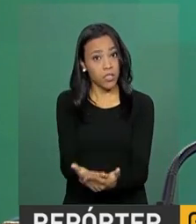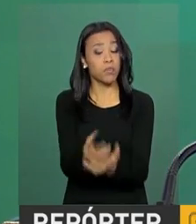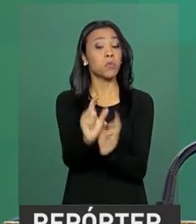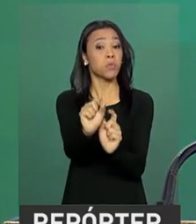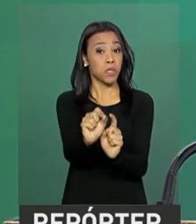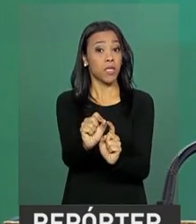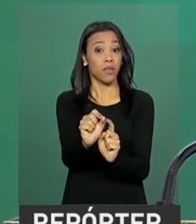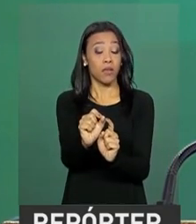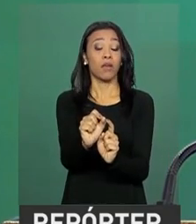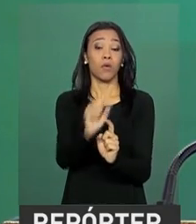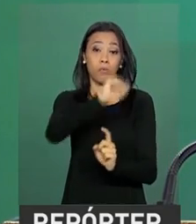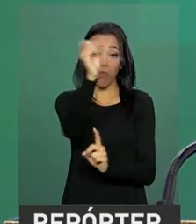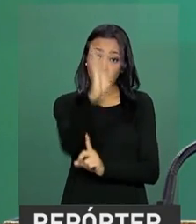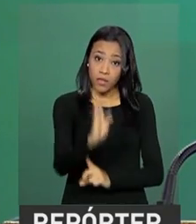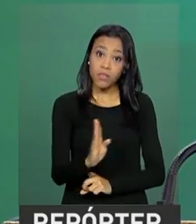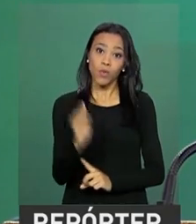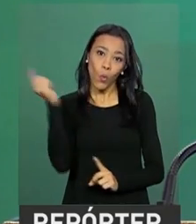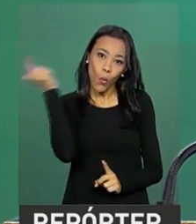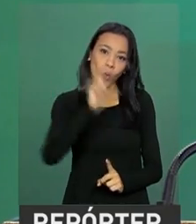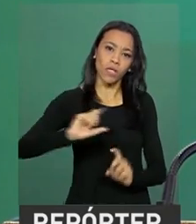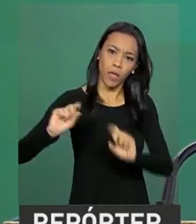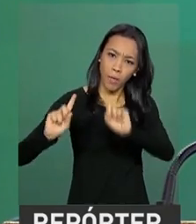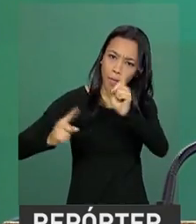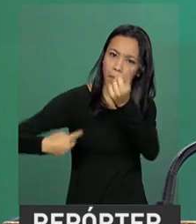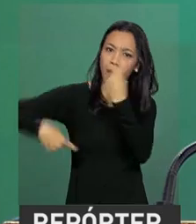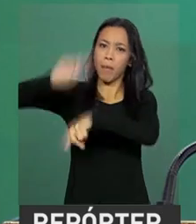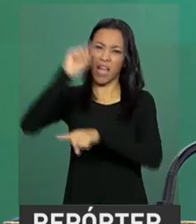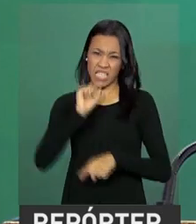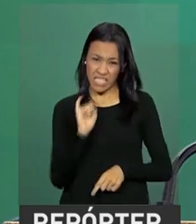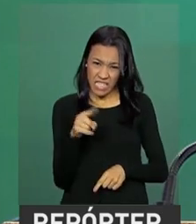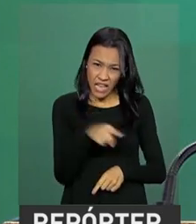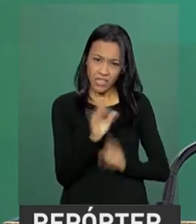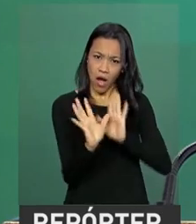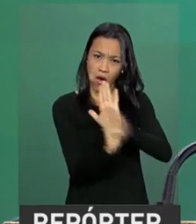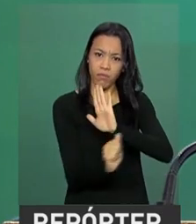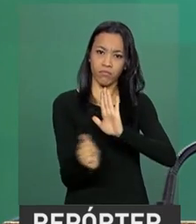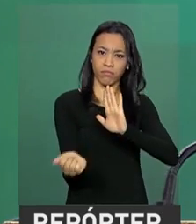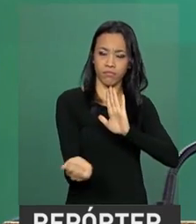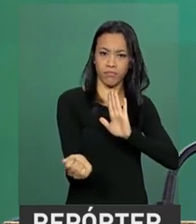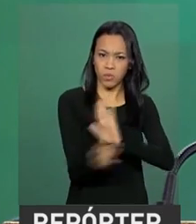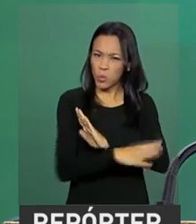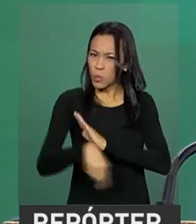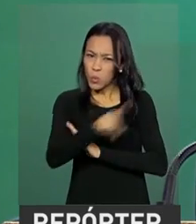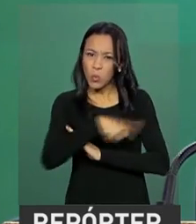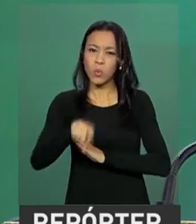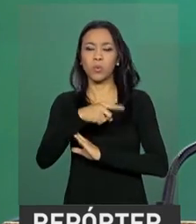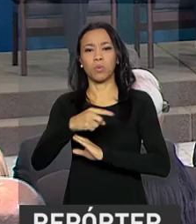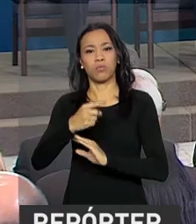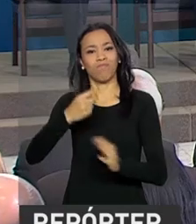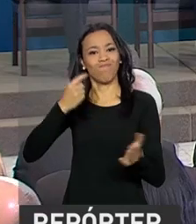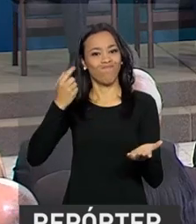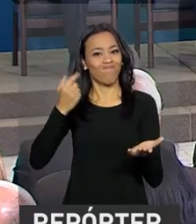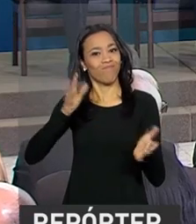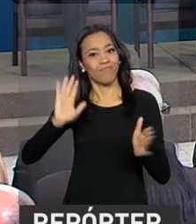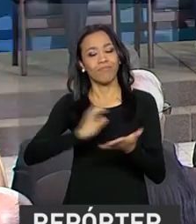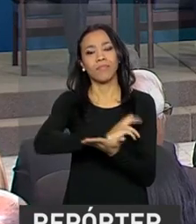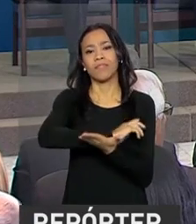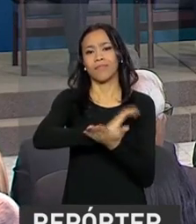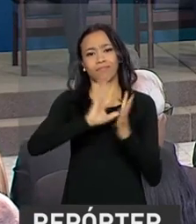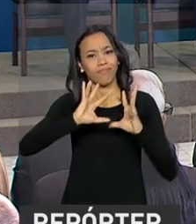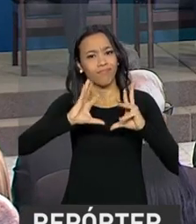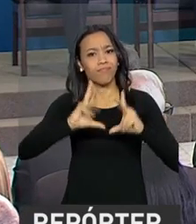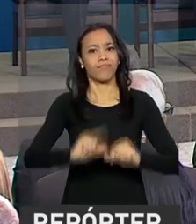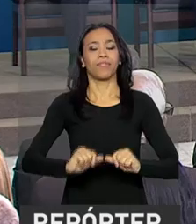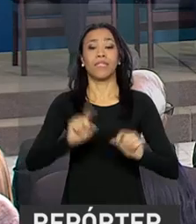ganhará o Brasil se toda esta for e osis medidas para